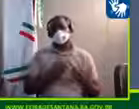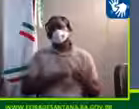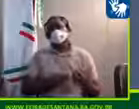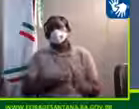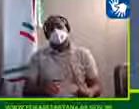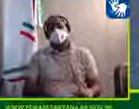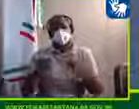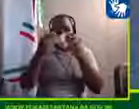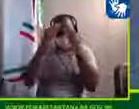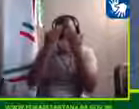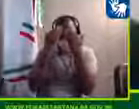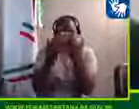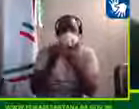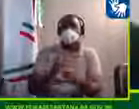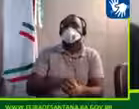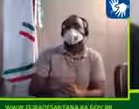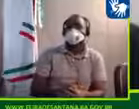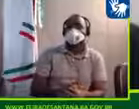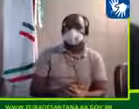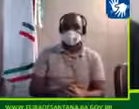Obrigado.